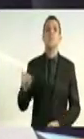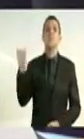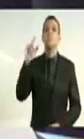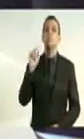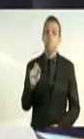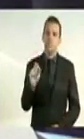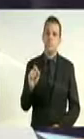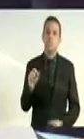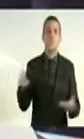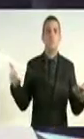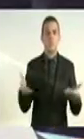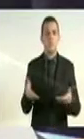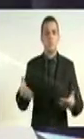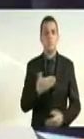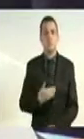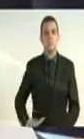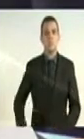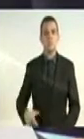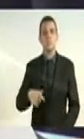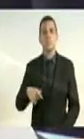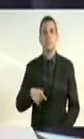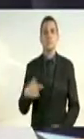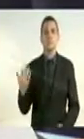tenha recebido projetos,